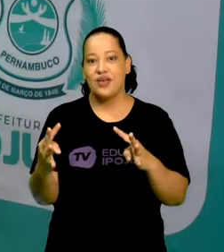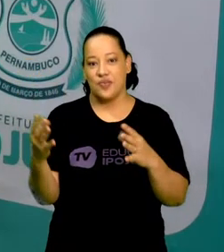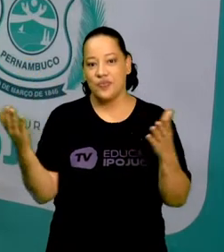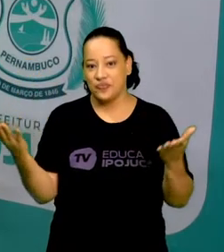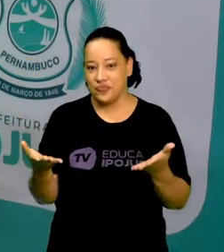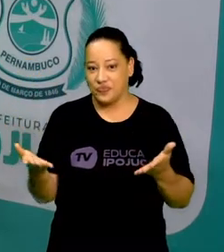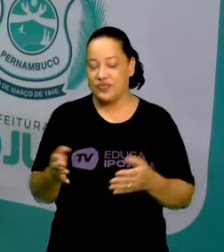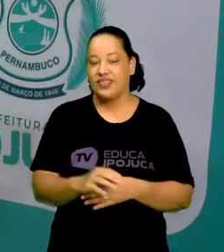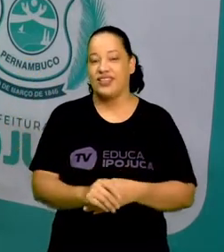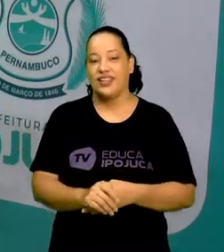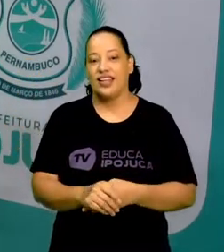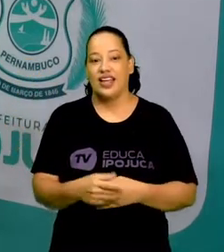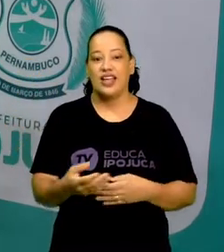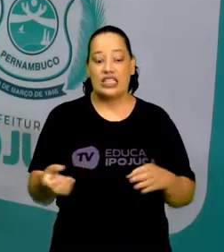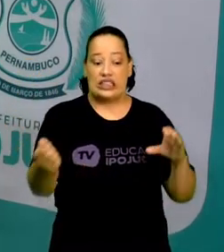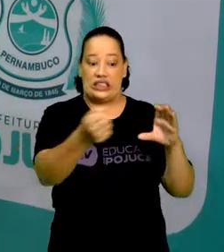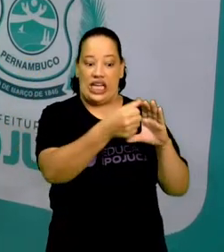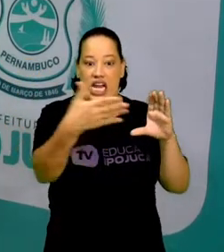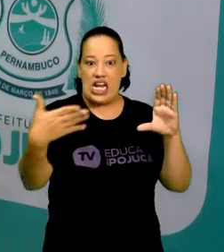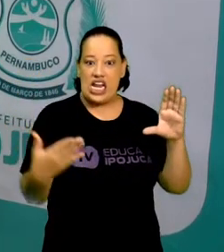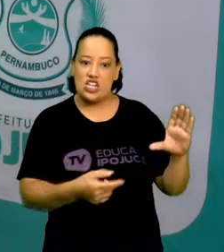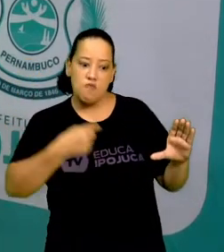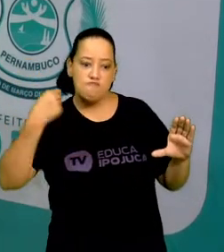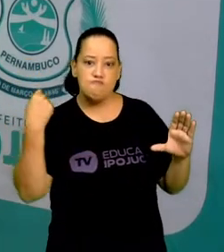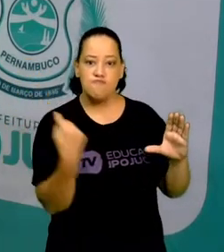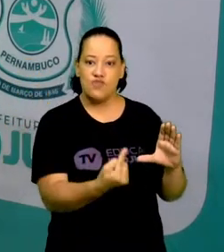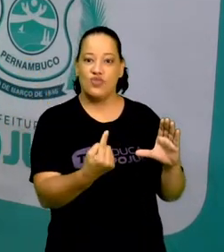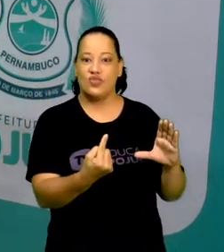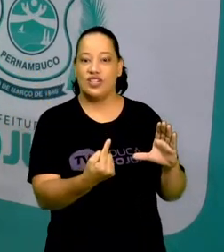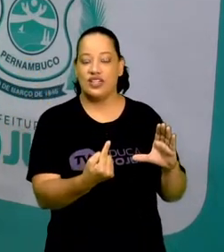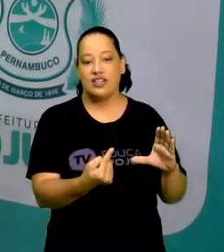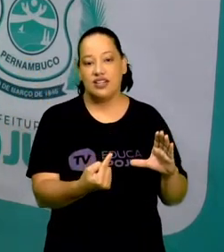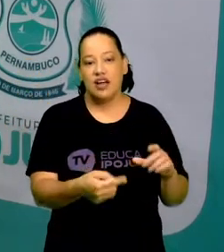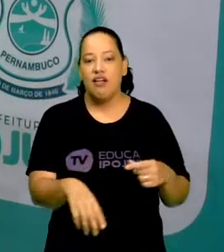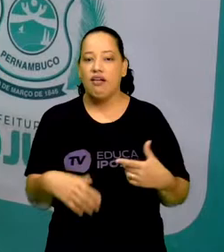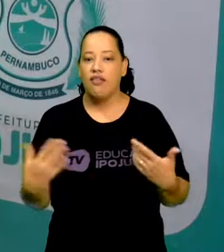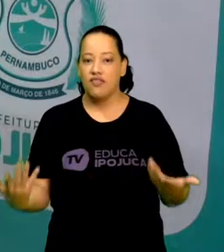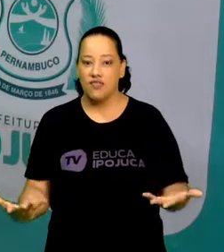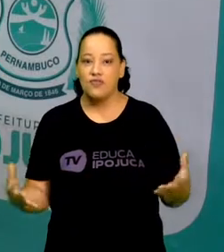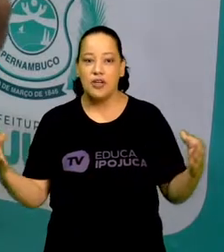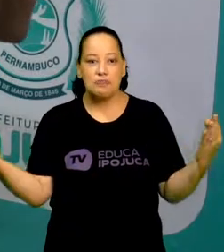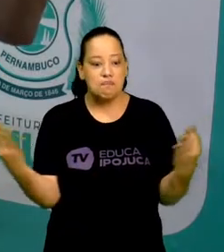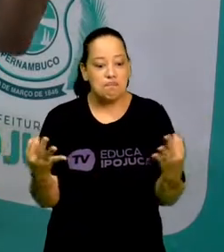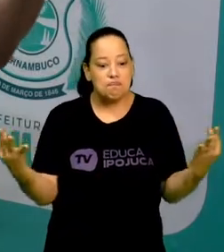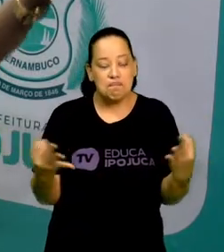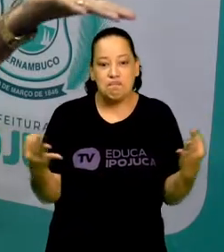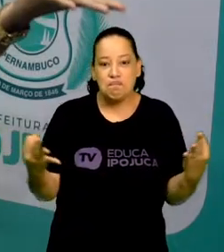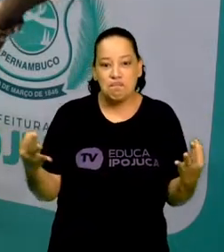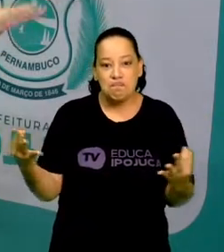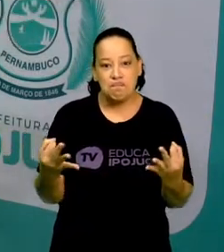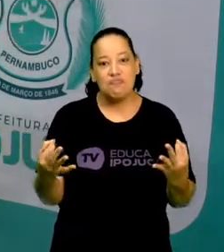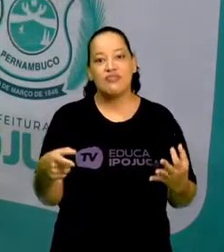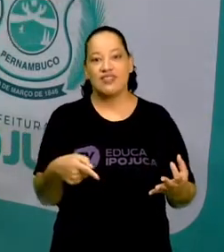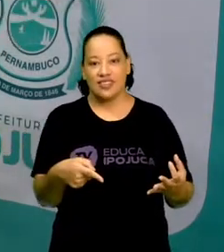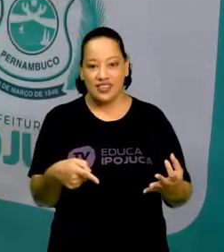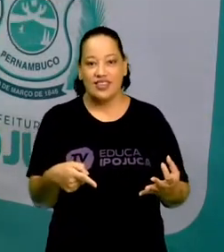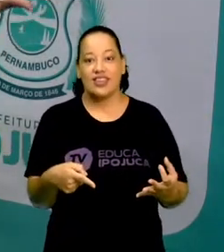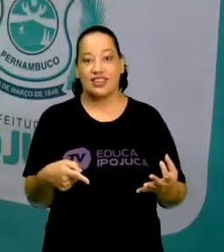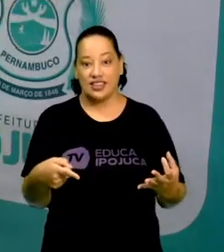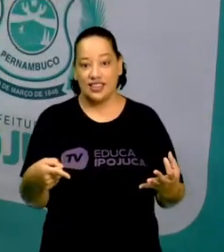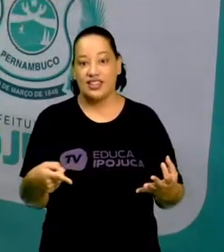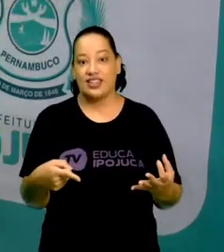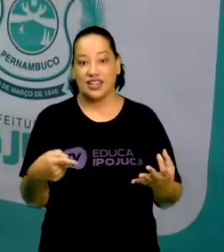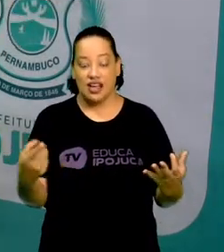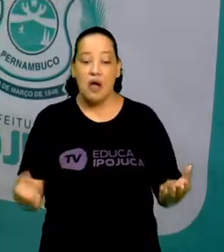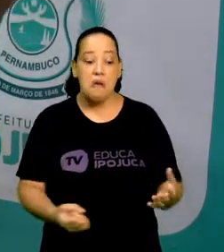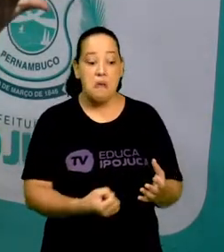professora. Características únicas. Veja que preciosidade temos aqui.